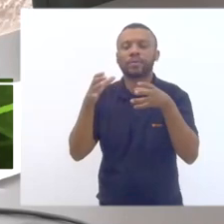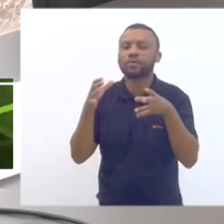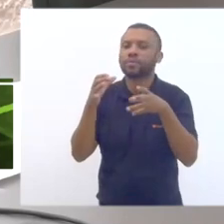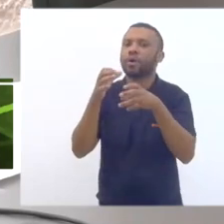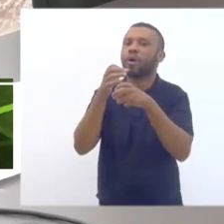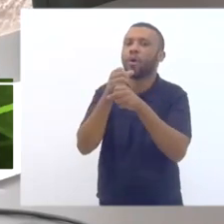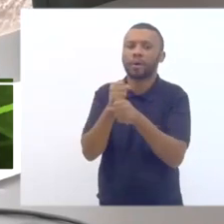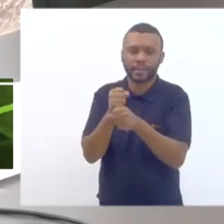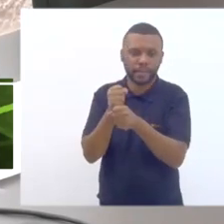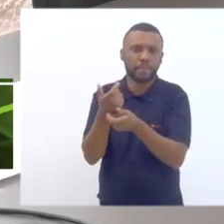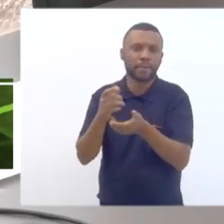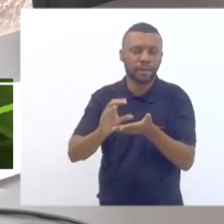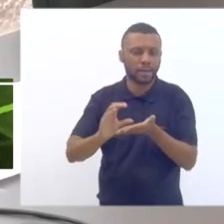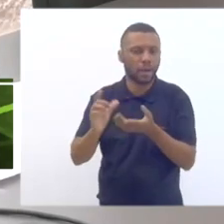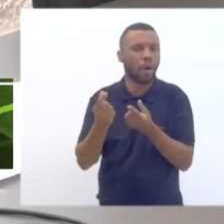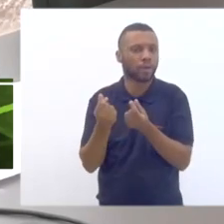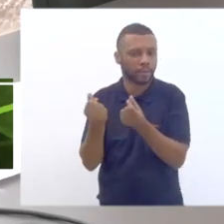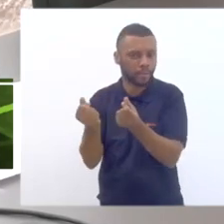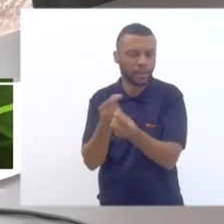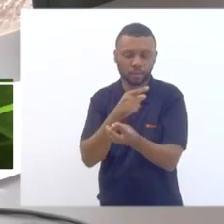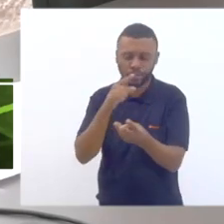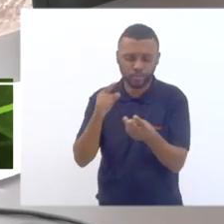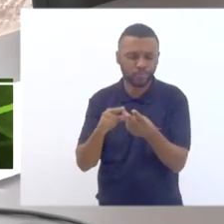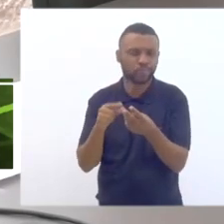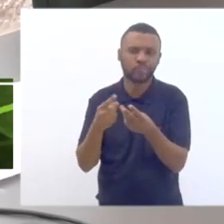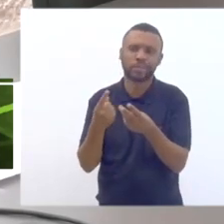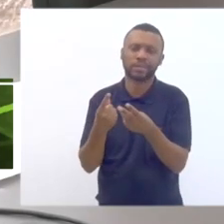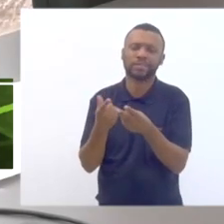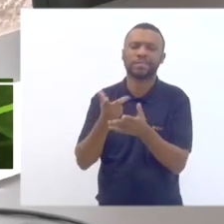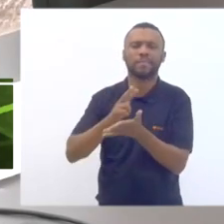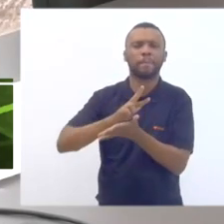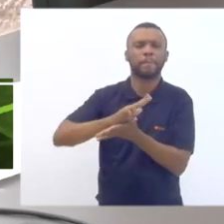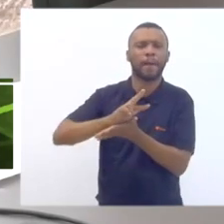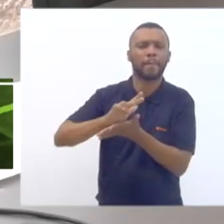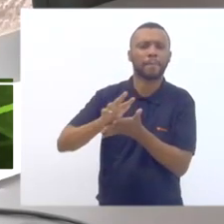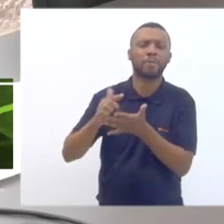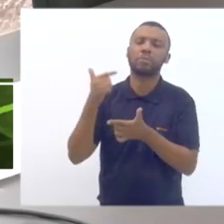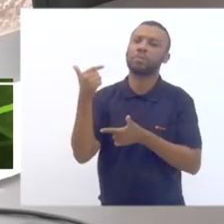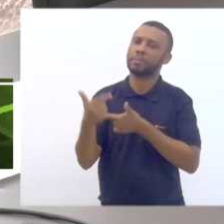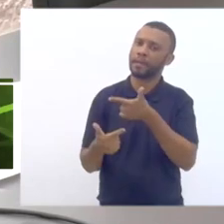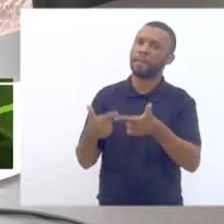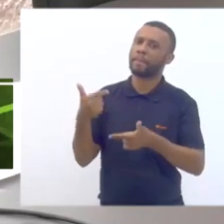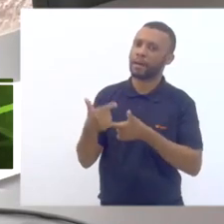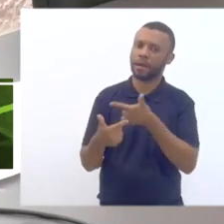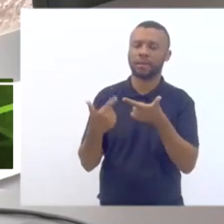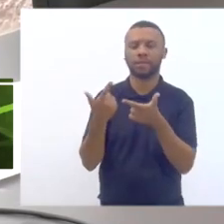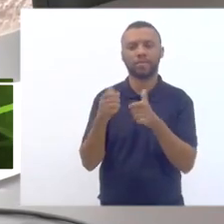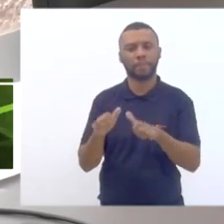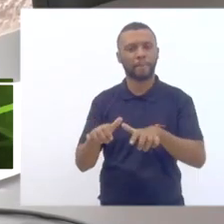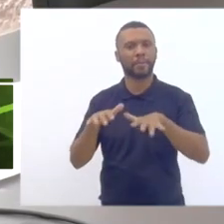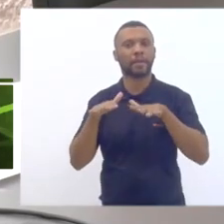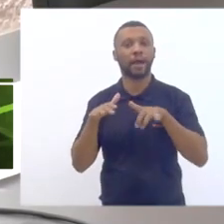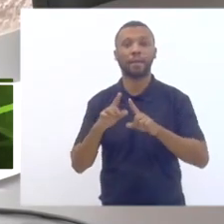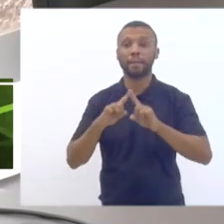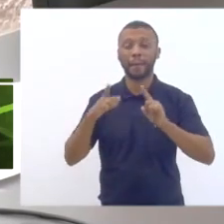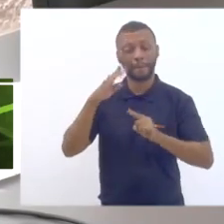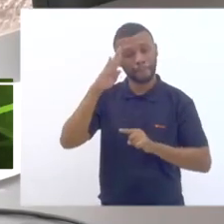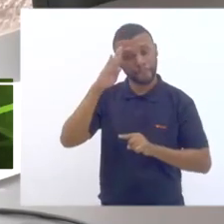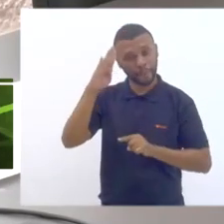Orçamento, quer seja em muitas tarefas de plenário, mas principalmente